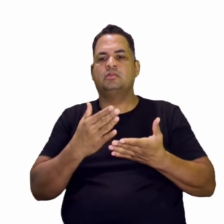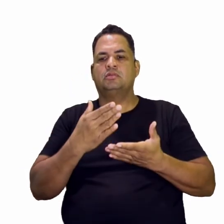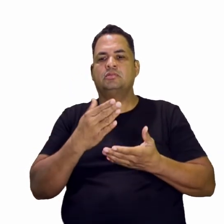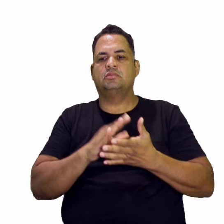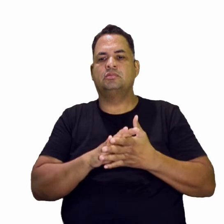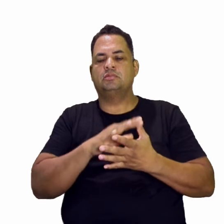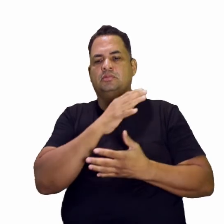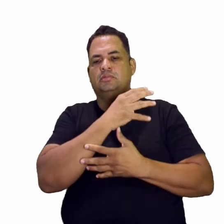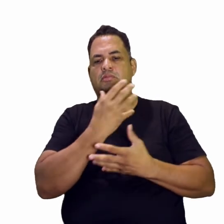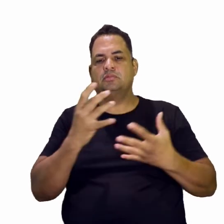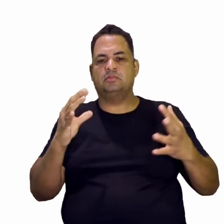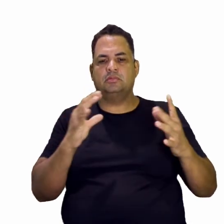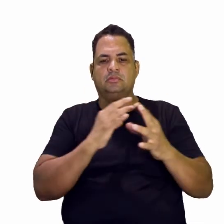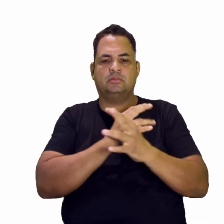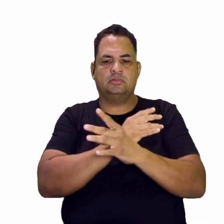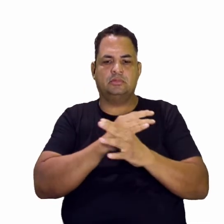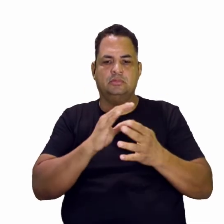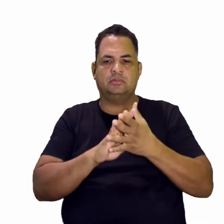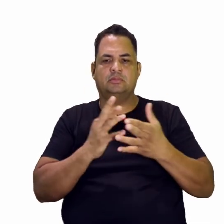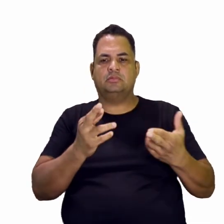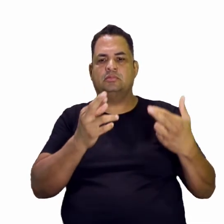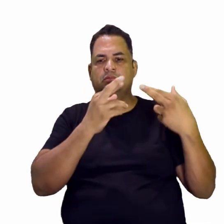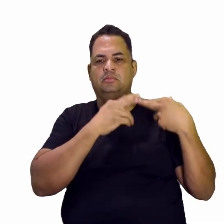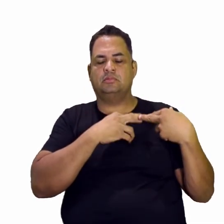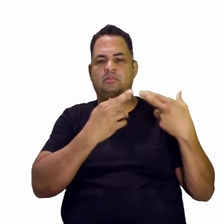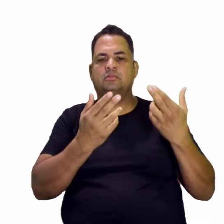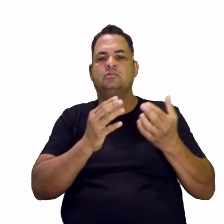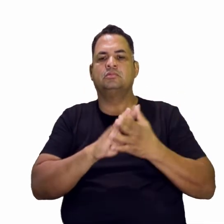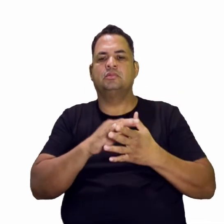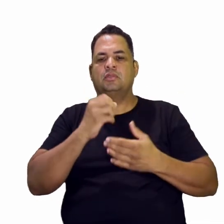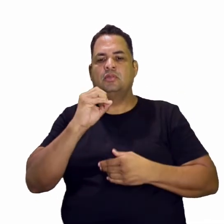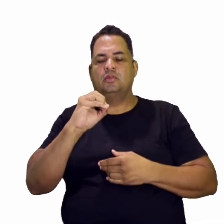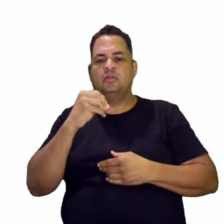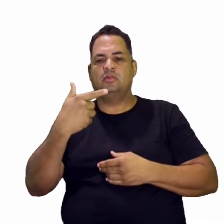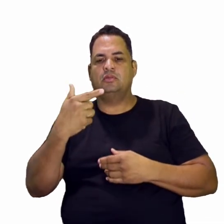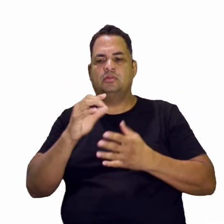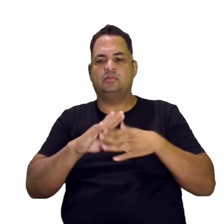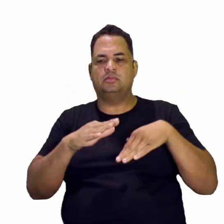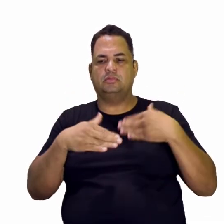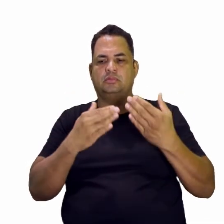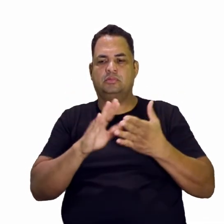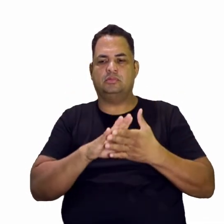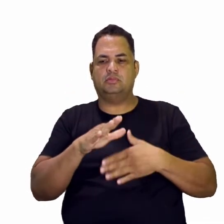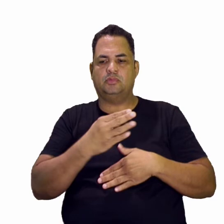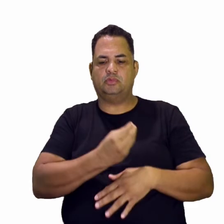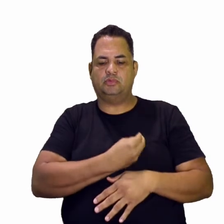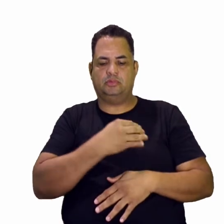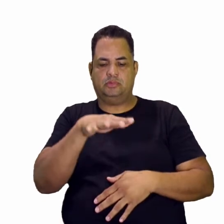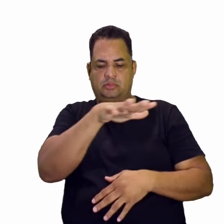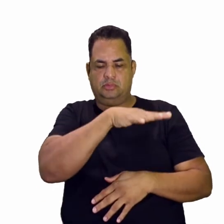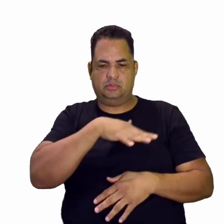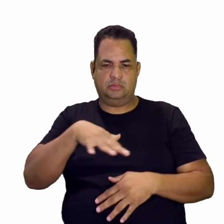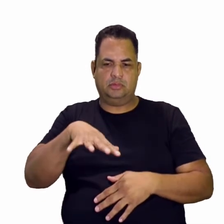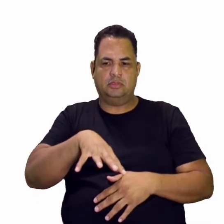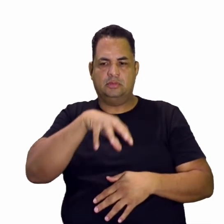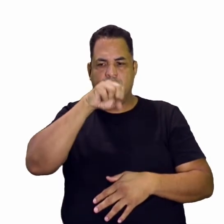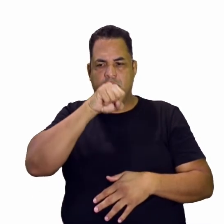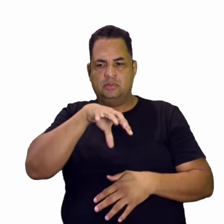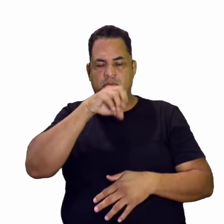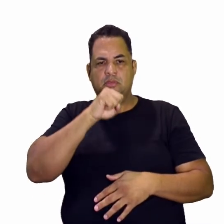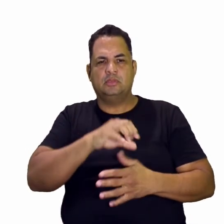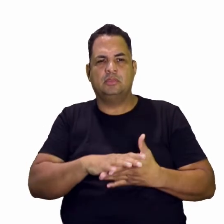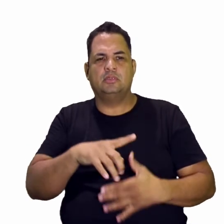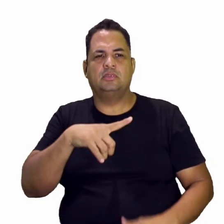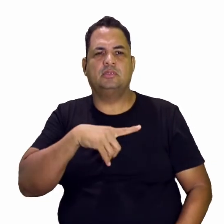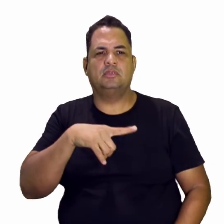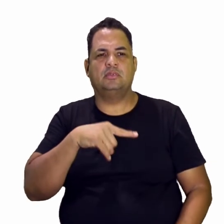dessas algas protistas, que são responsáveis pelo oxigênio que todos os outros seres vivos vão estar utilizando na sua respiração. E aí